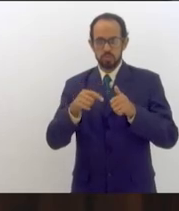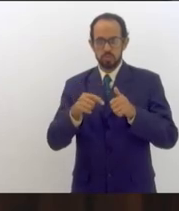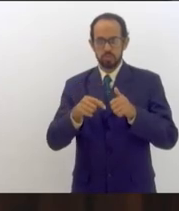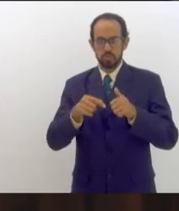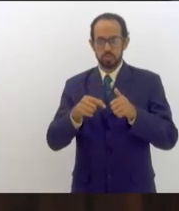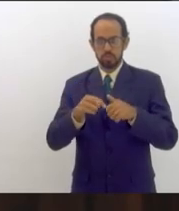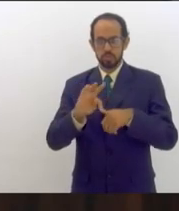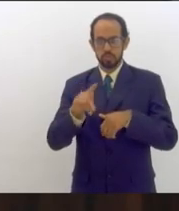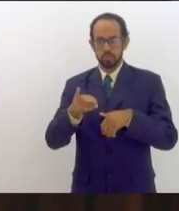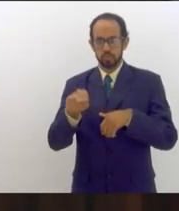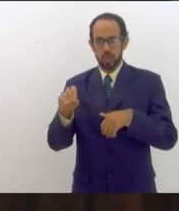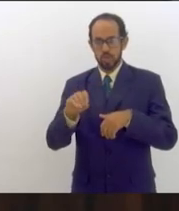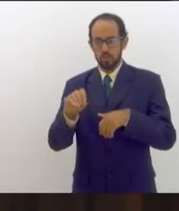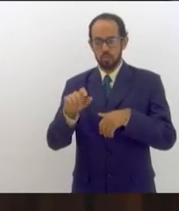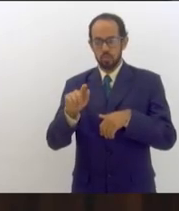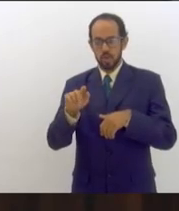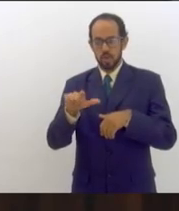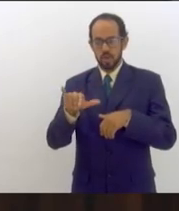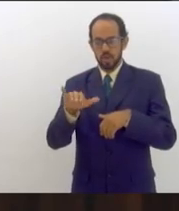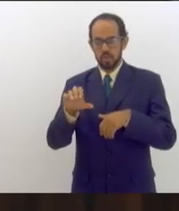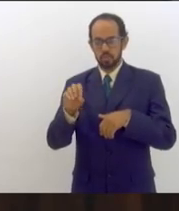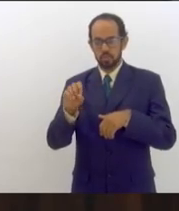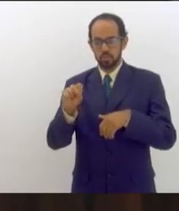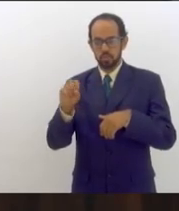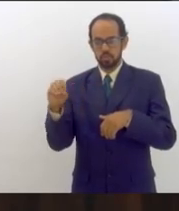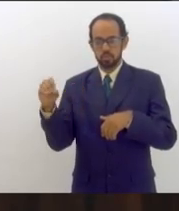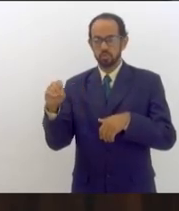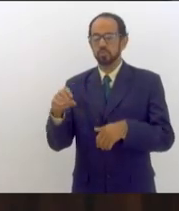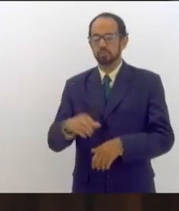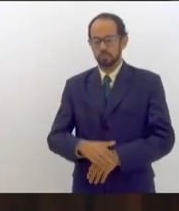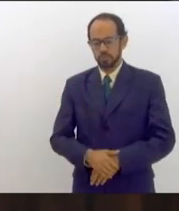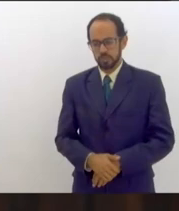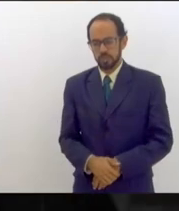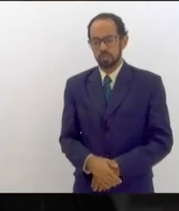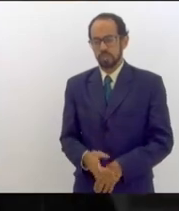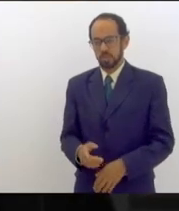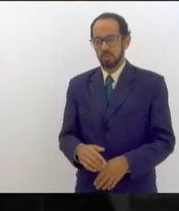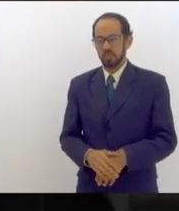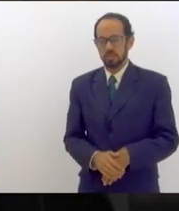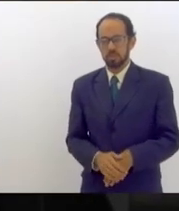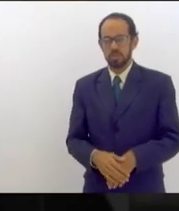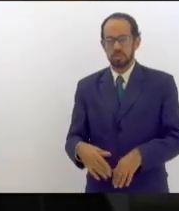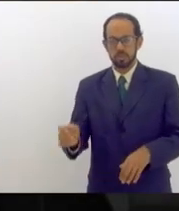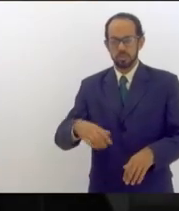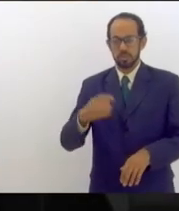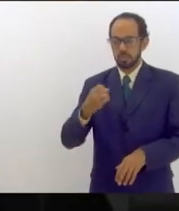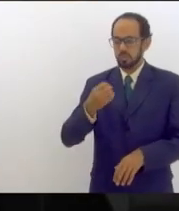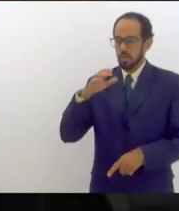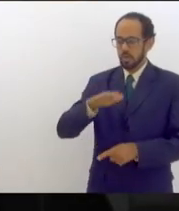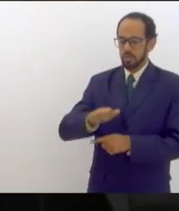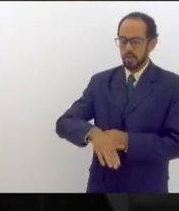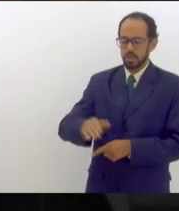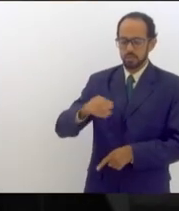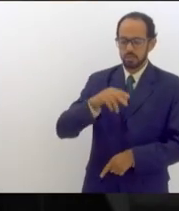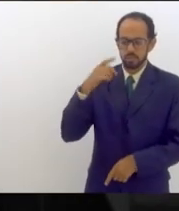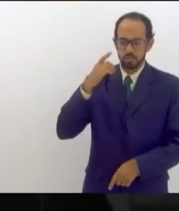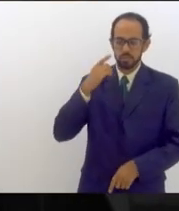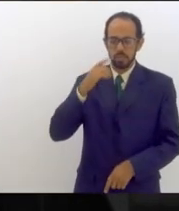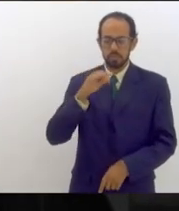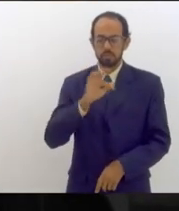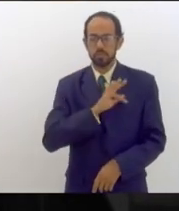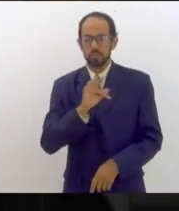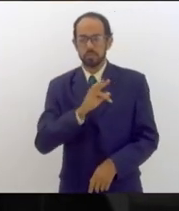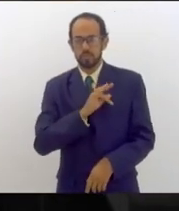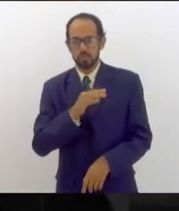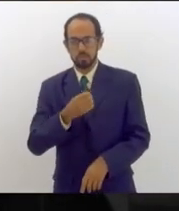Thiago Gagliasso Deputado Flávio Serafim por favor Boa tarde deputada Marta Rocha Boa tarde deputados e deputados e boa tarde